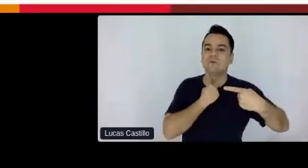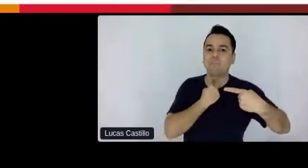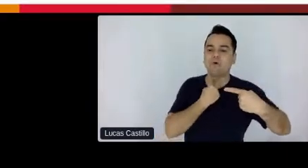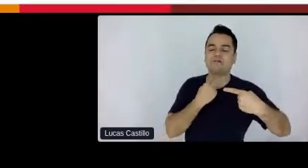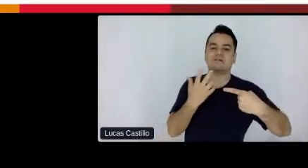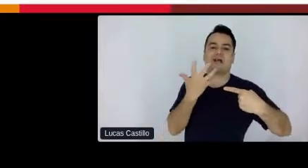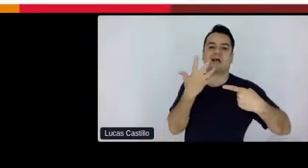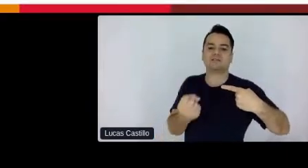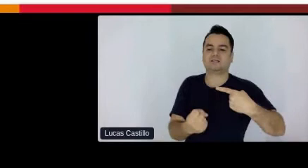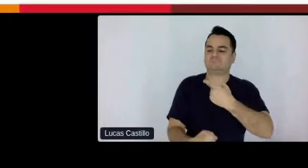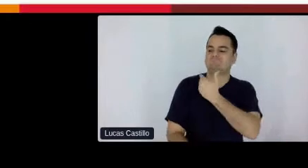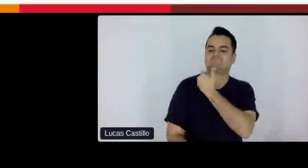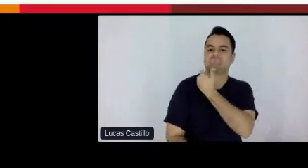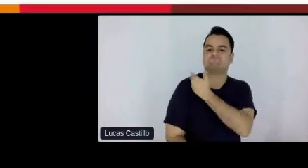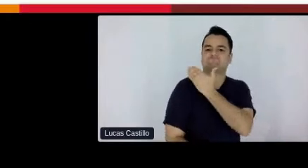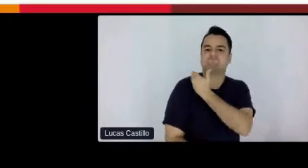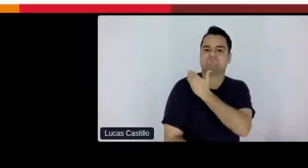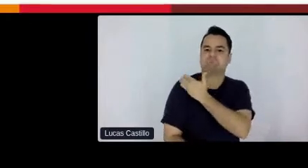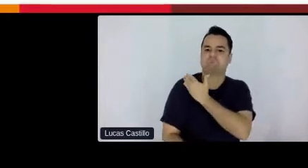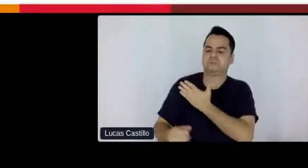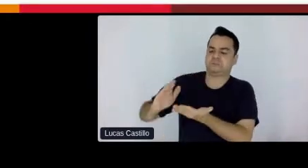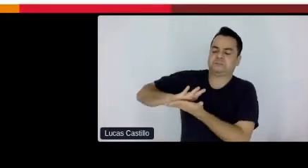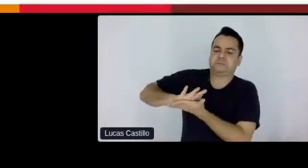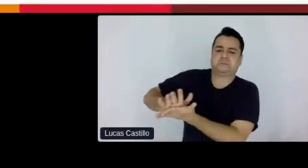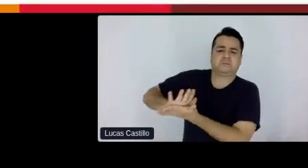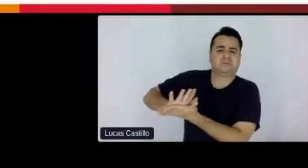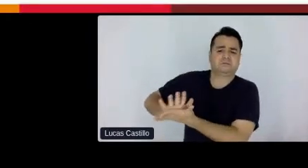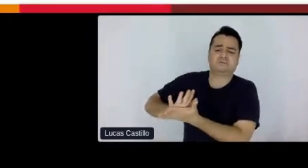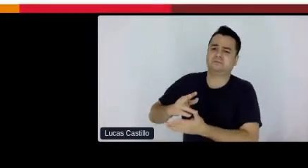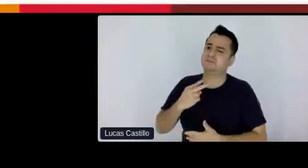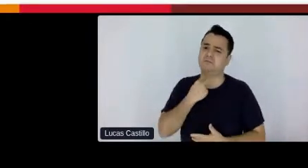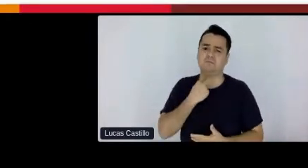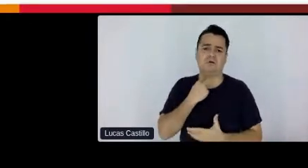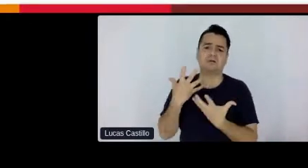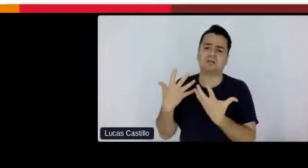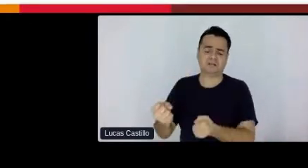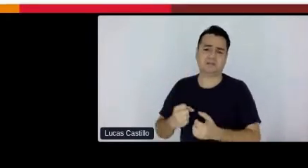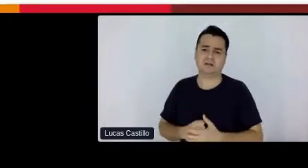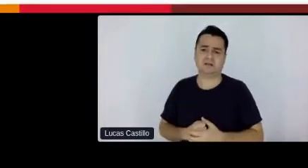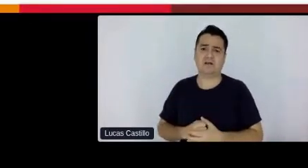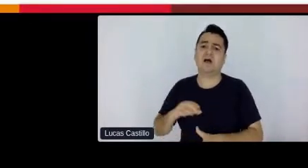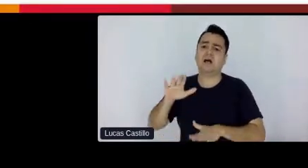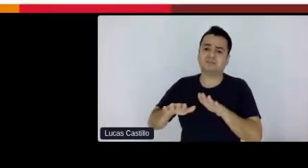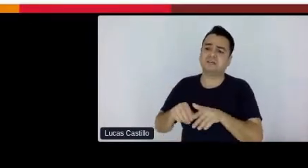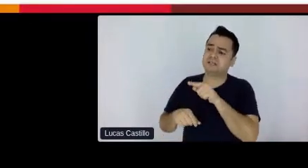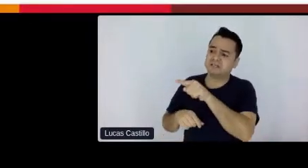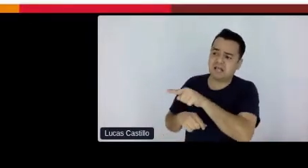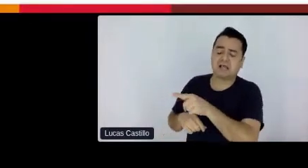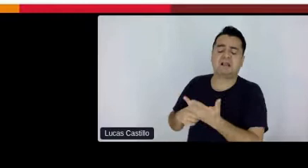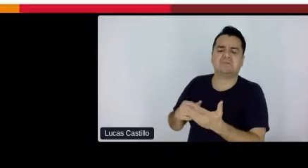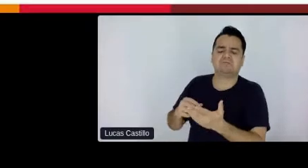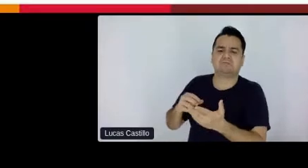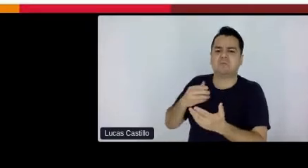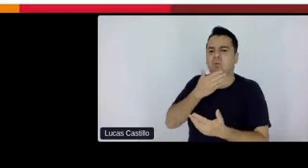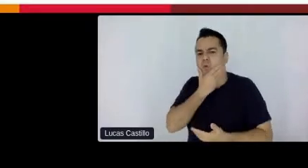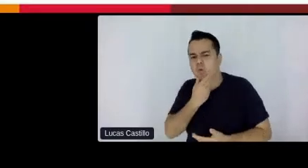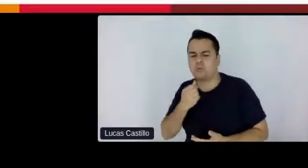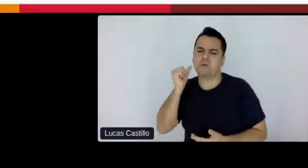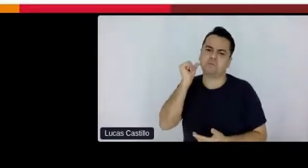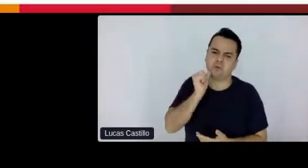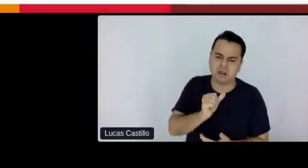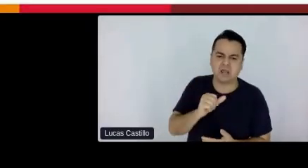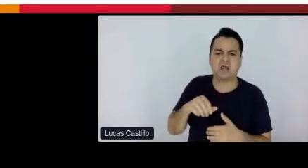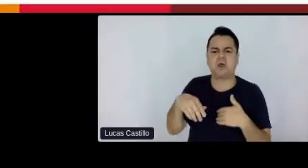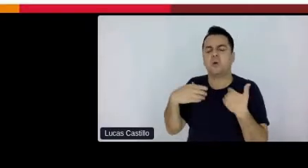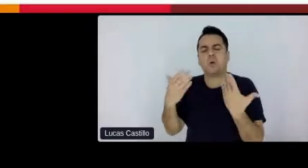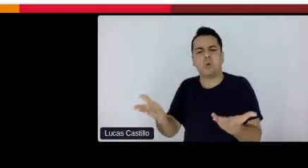comportamento discriminatório de qualquer natureza, seja por questão de identidade de gênero, deficiência, raça, etnia,